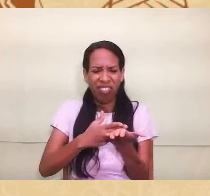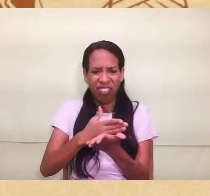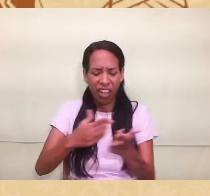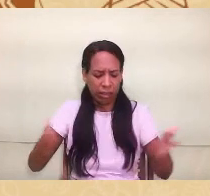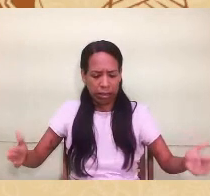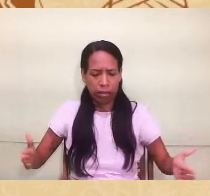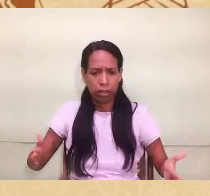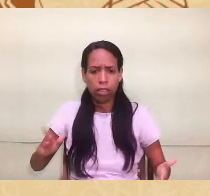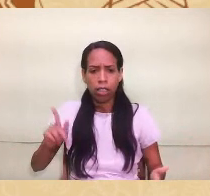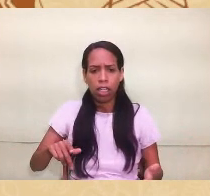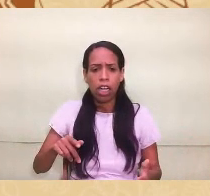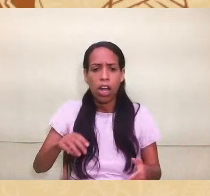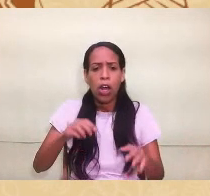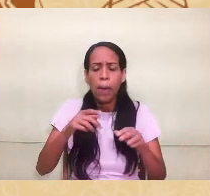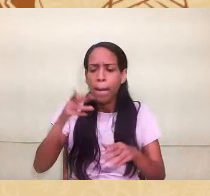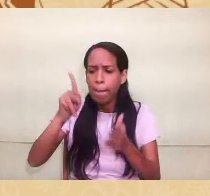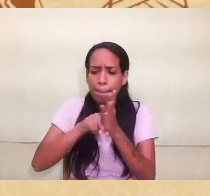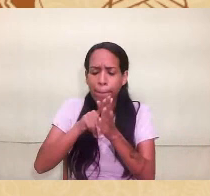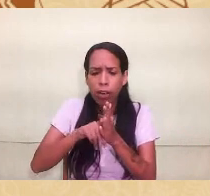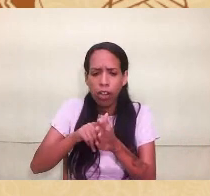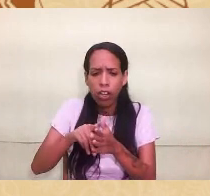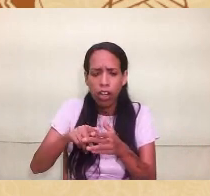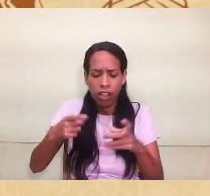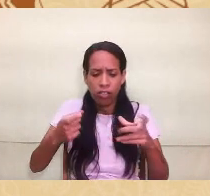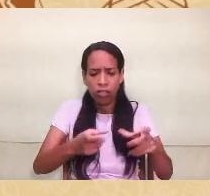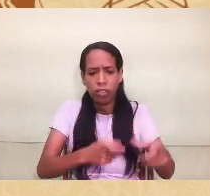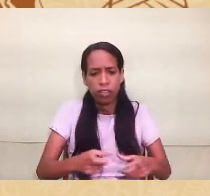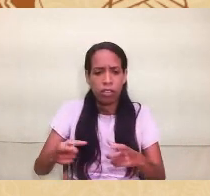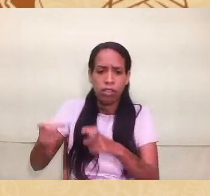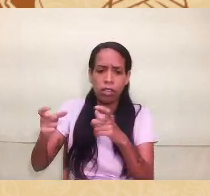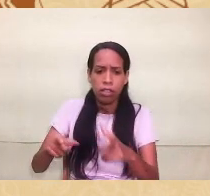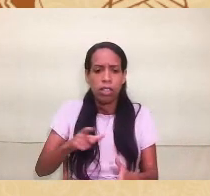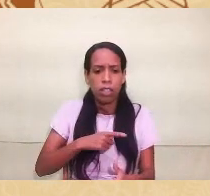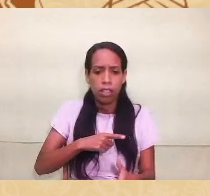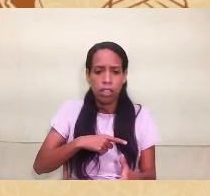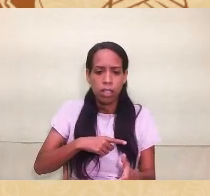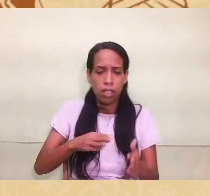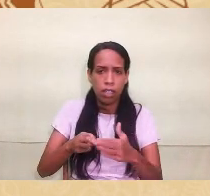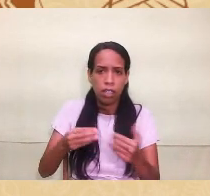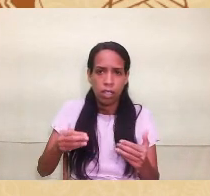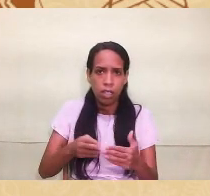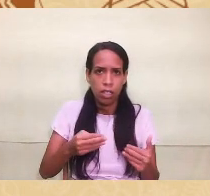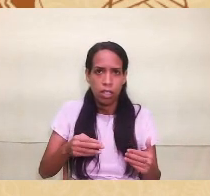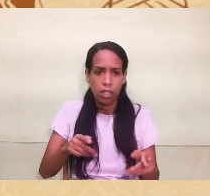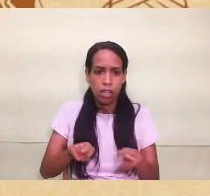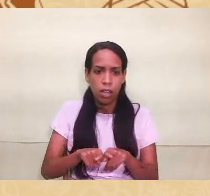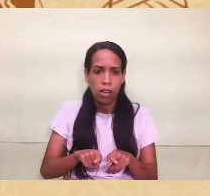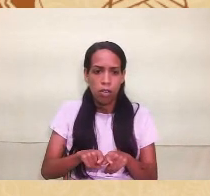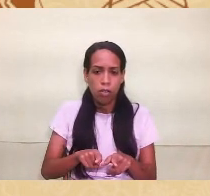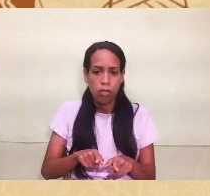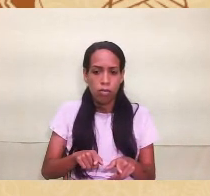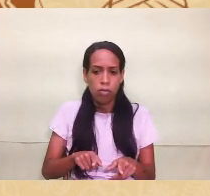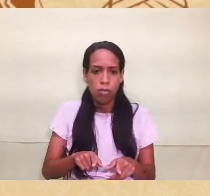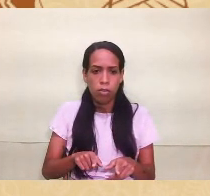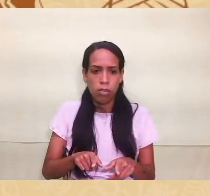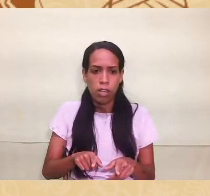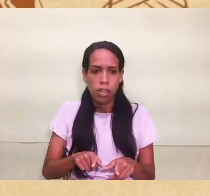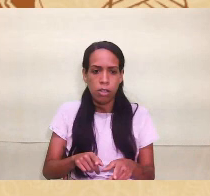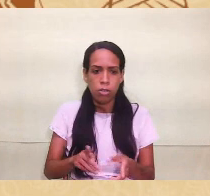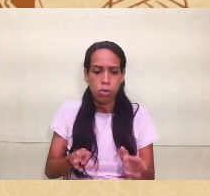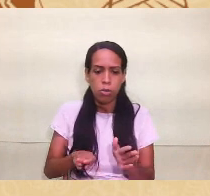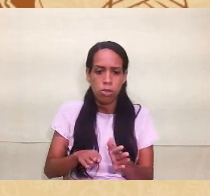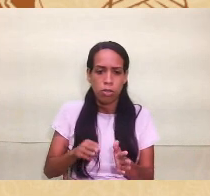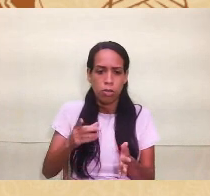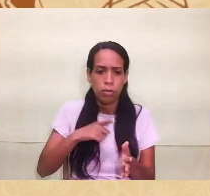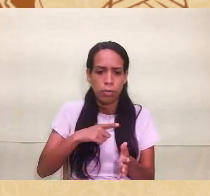pelo território, não demarca o nosso território ainda. A gente pede a licença às nossas anciãs, que encantaram, às vítimas